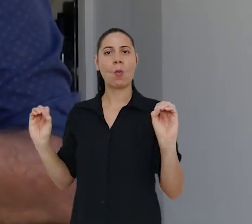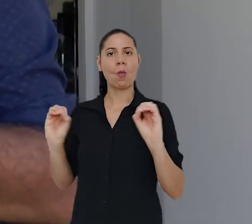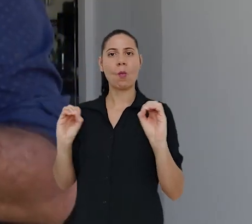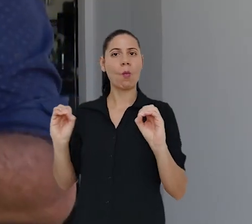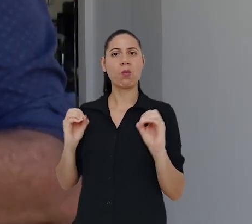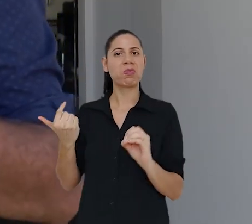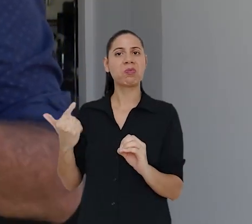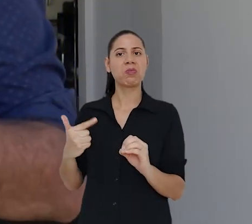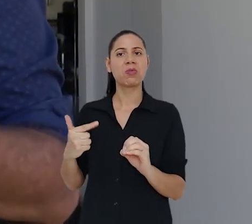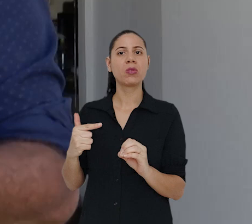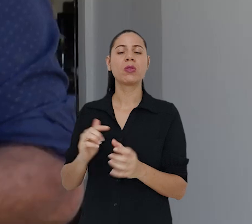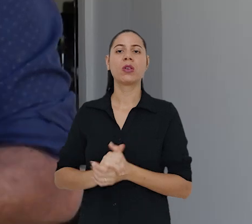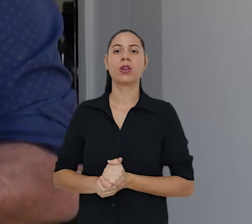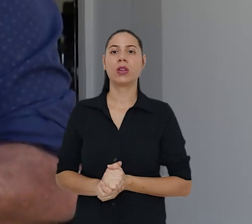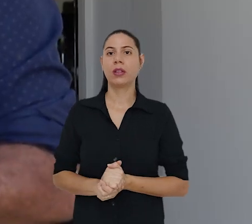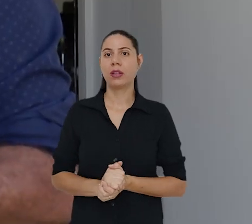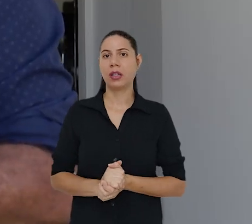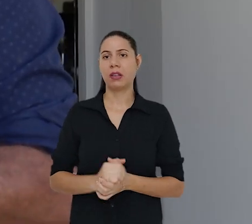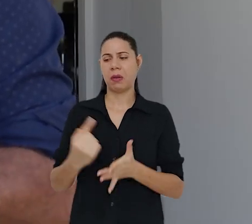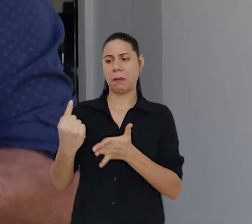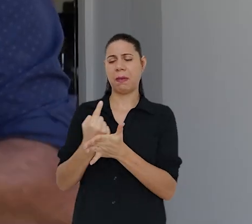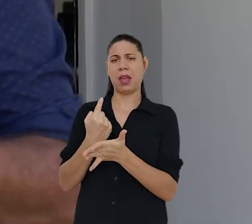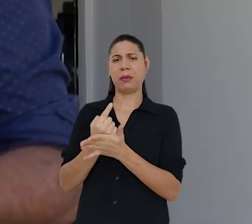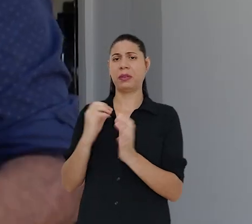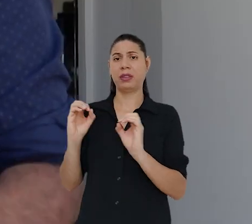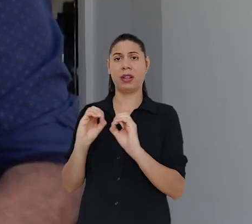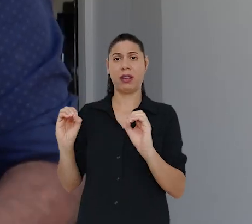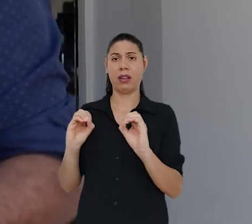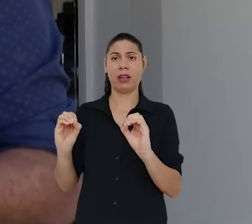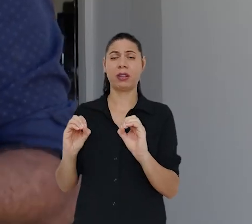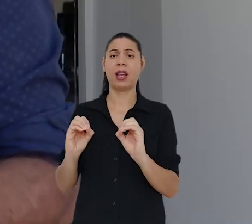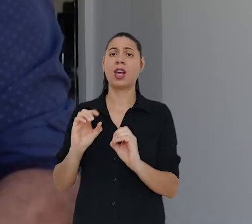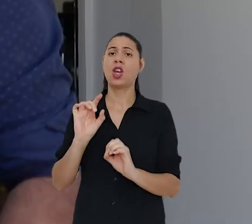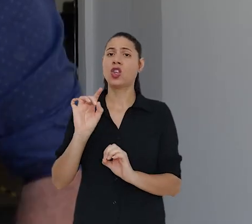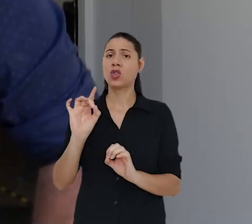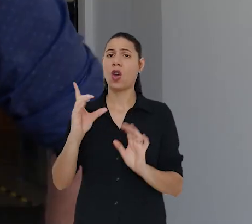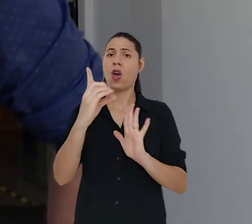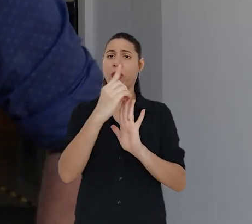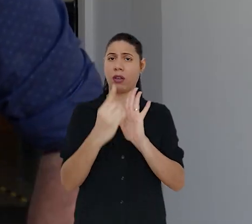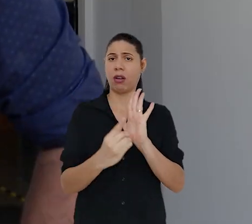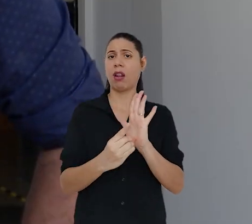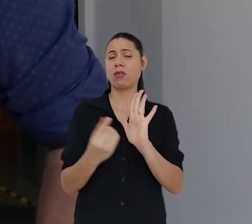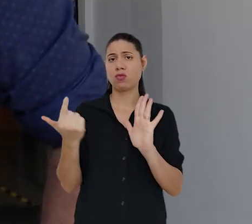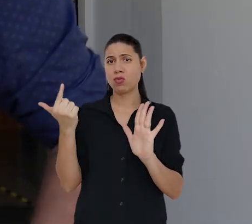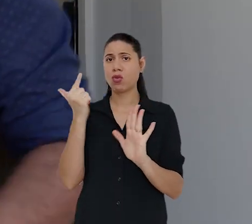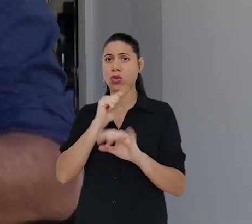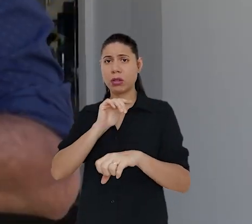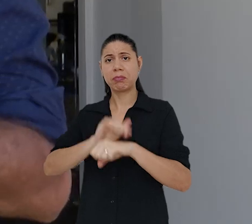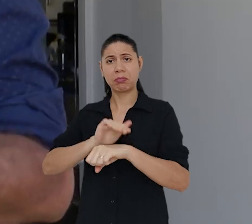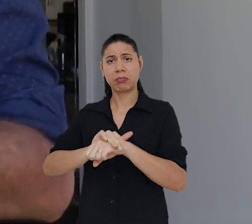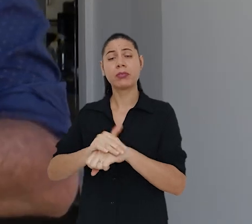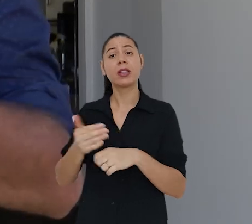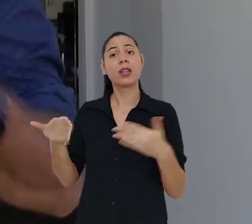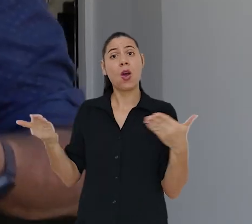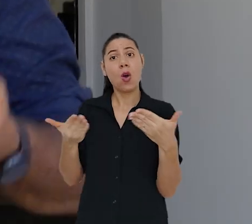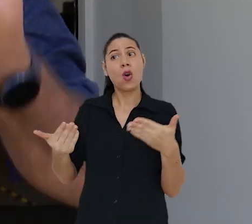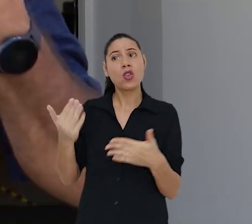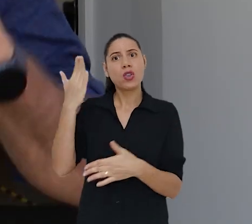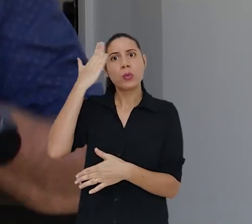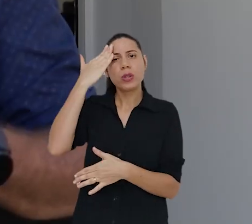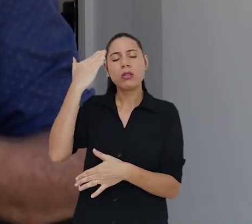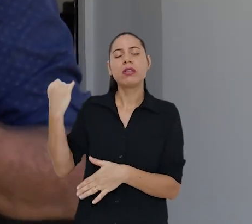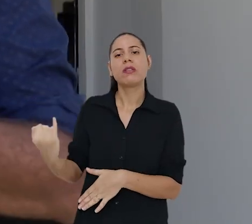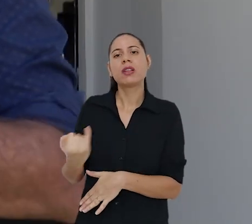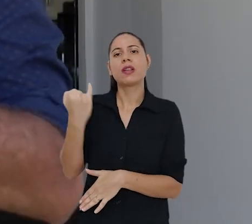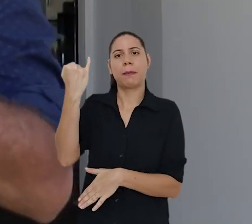caso, nenhum tipo de questionamento nesse caso. A só autodeclaração foi suficiente. Então, hoje eu enxergo muito mais do que há